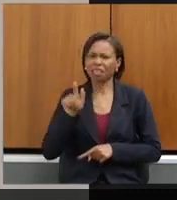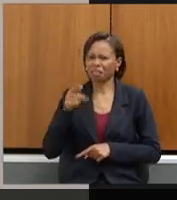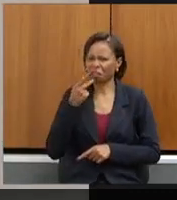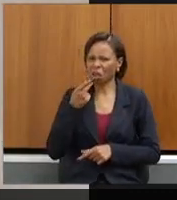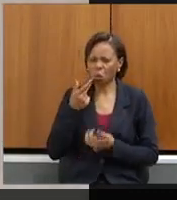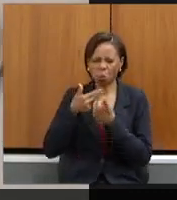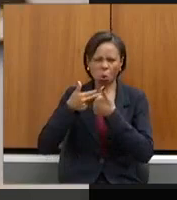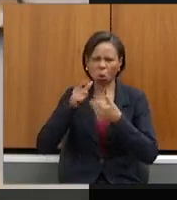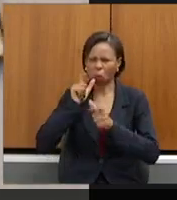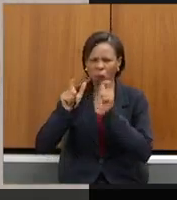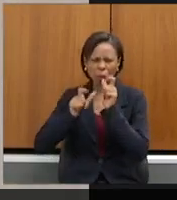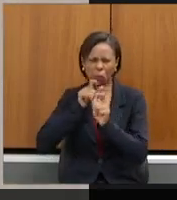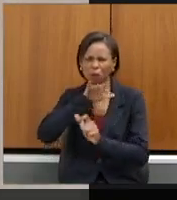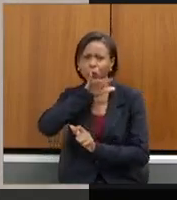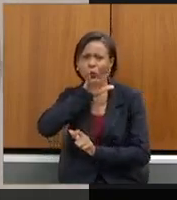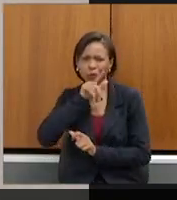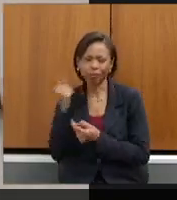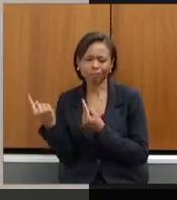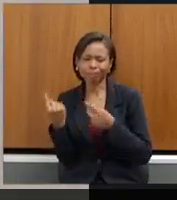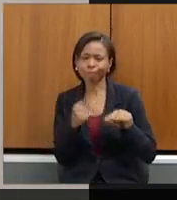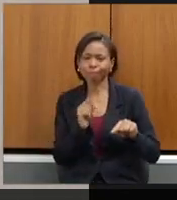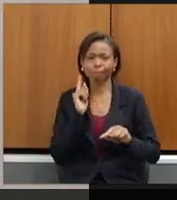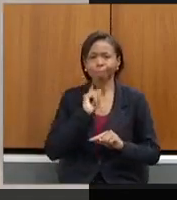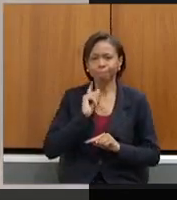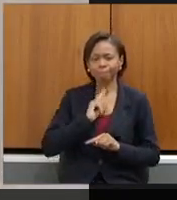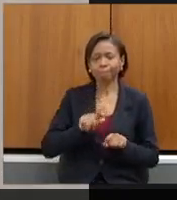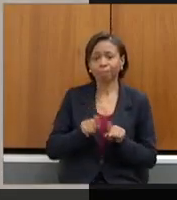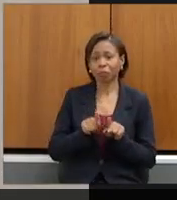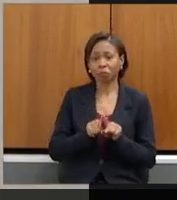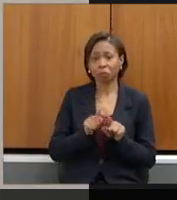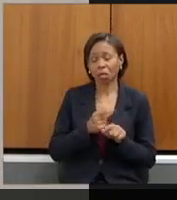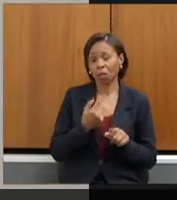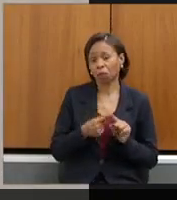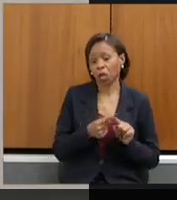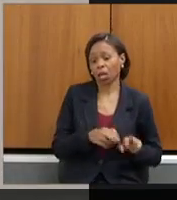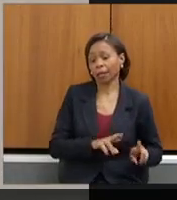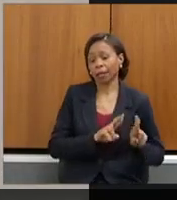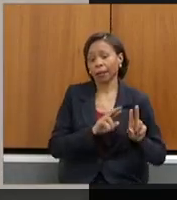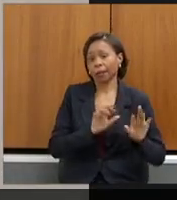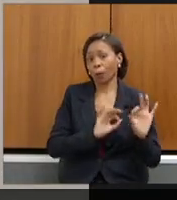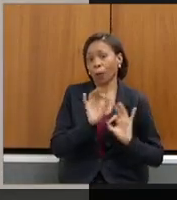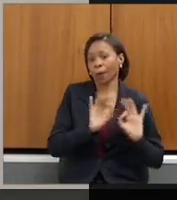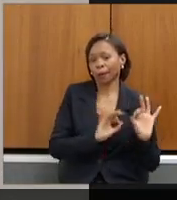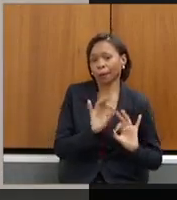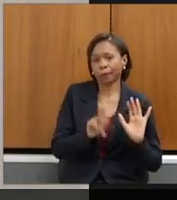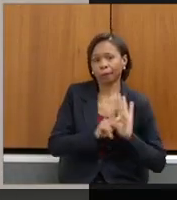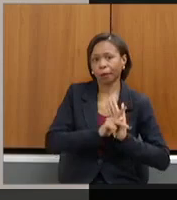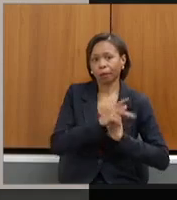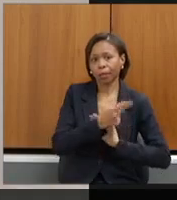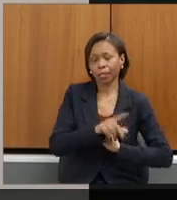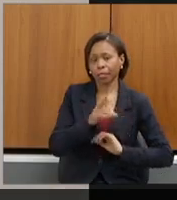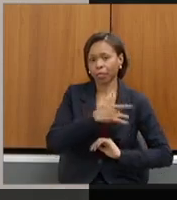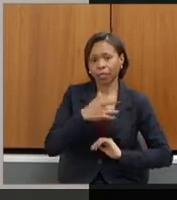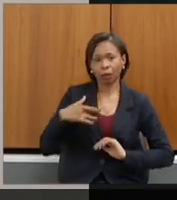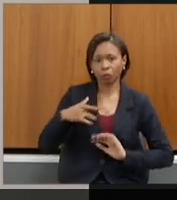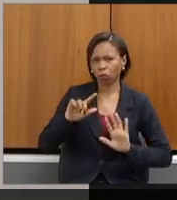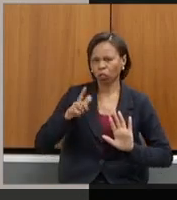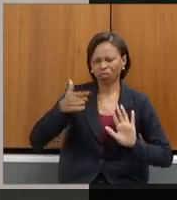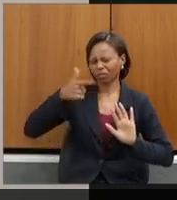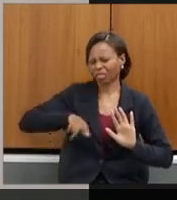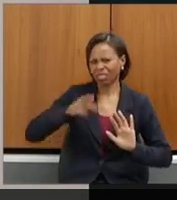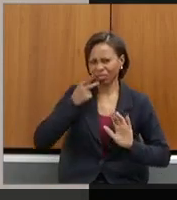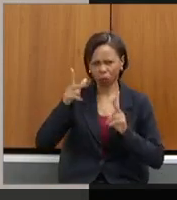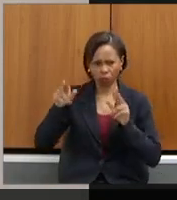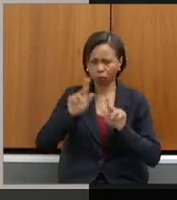coisas agradáveis né da maneira com como Minas Gerais estava gerenciando a questão da saúde que nós não queremos replicar aqui